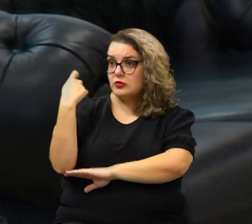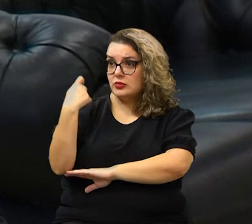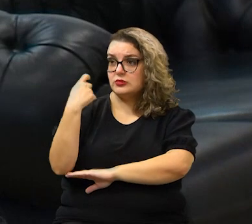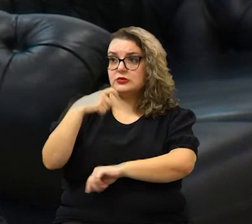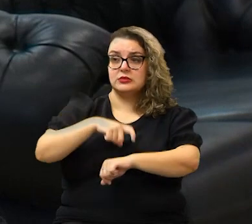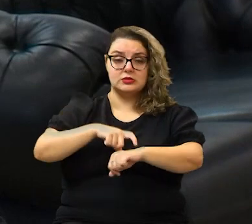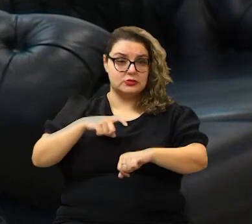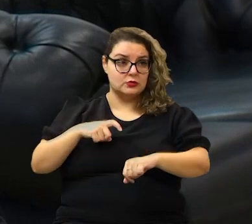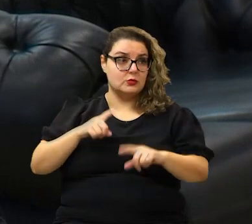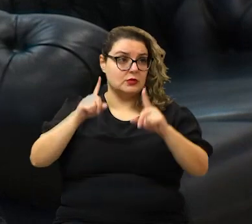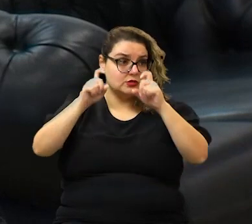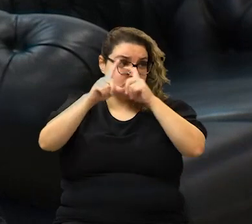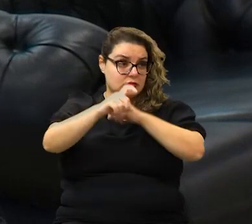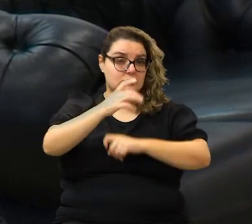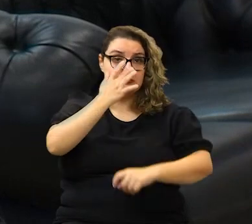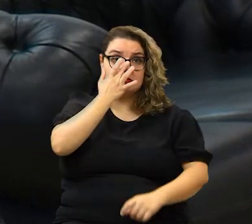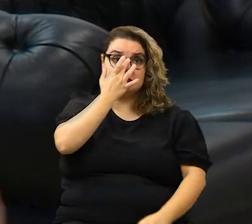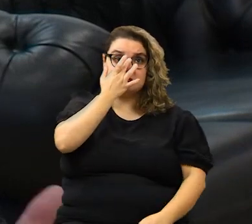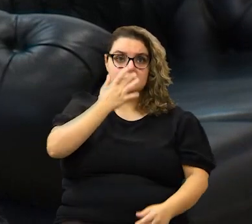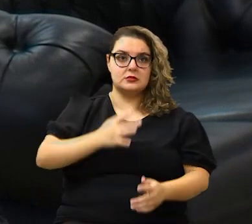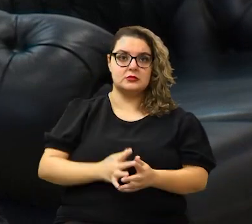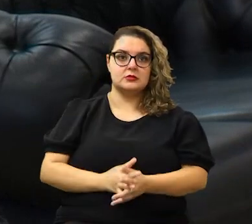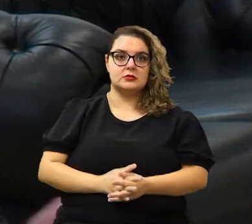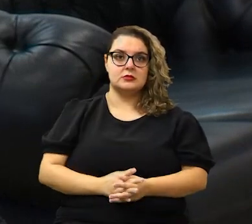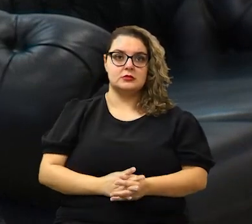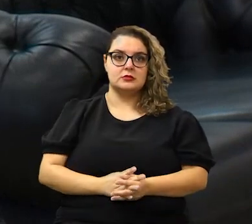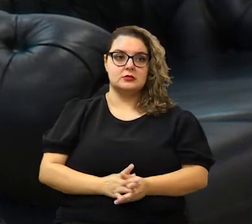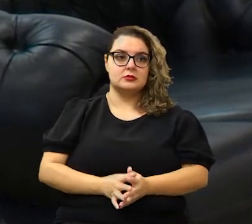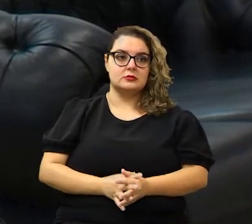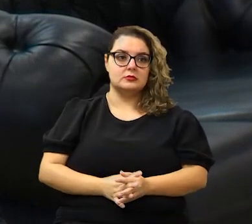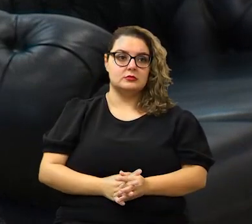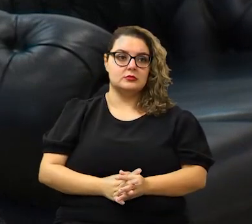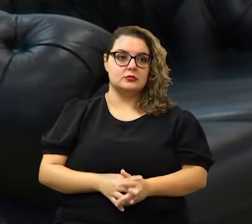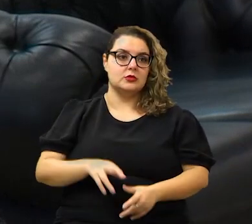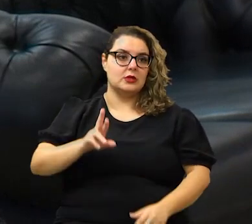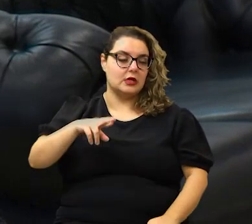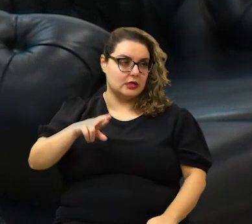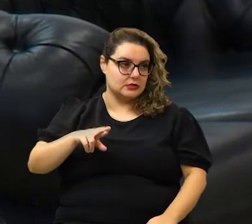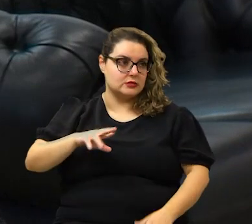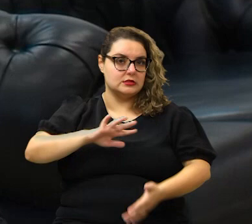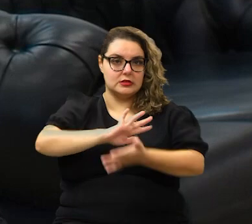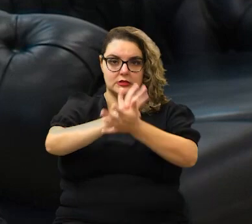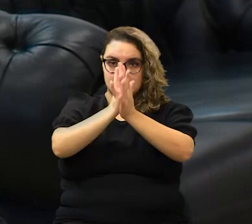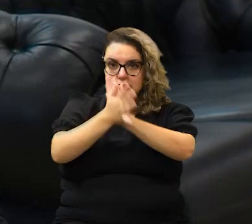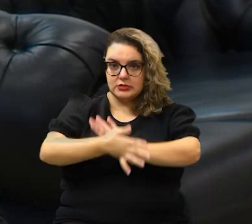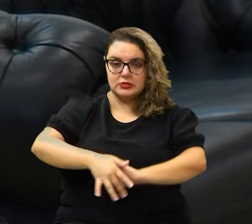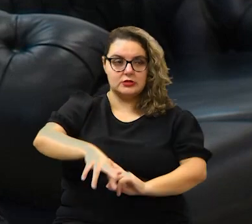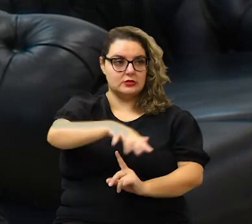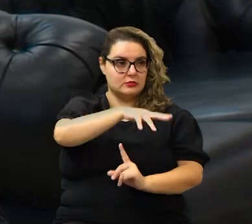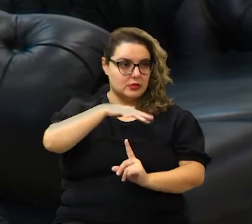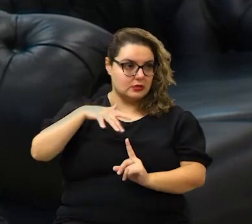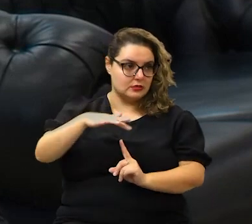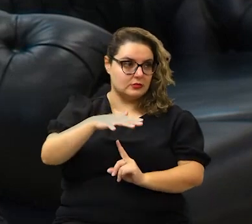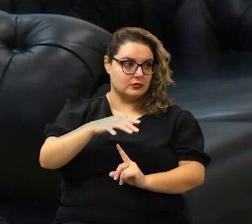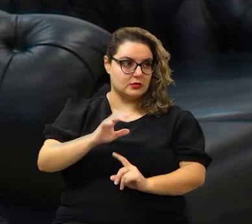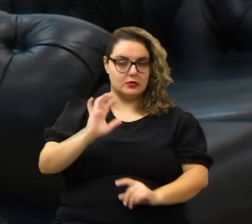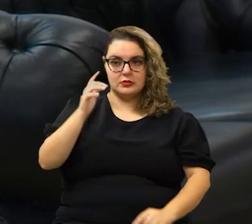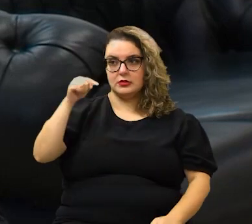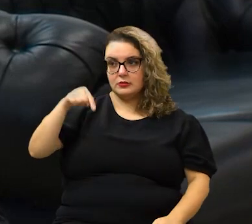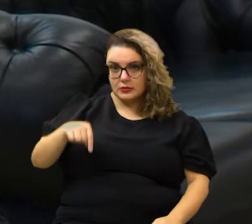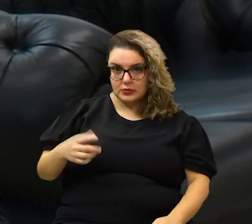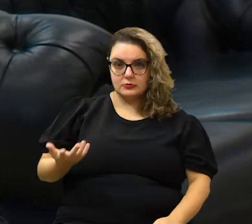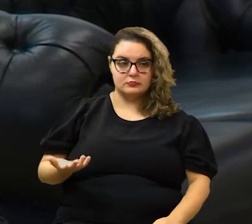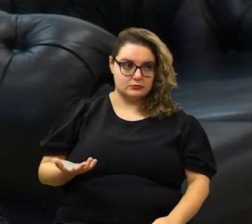nesse momento de dificuldade, por causa dessa tragédia ambiental, né, que aconteceu lá